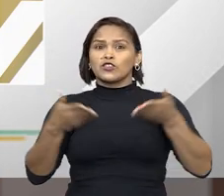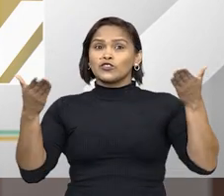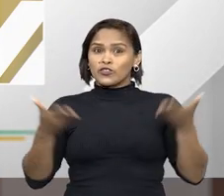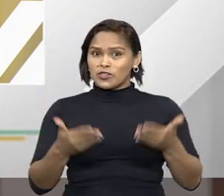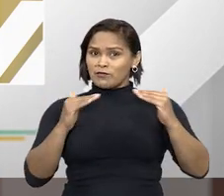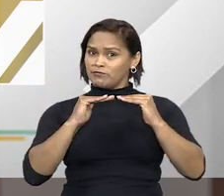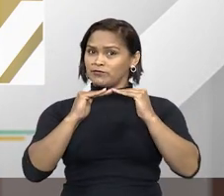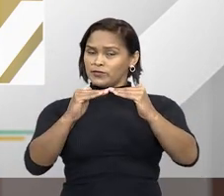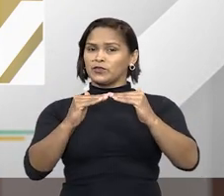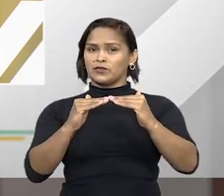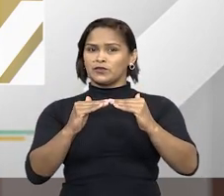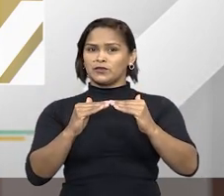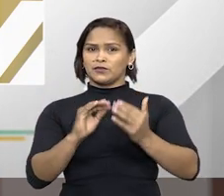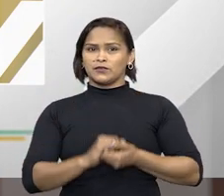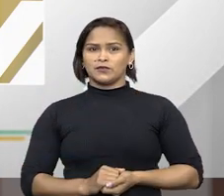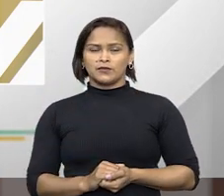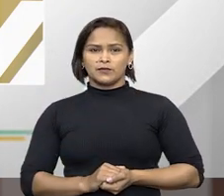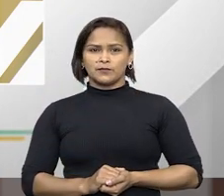estabelecido?